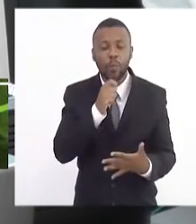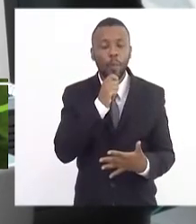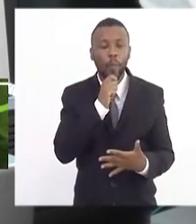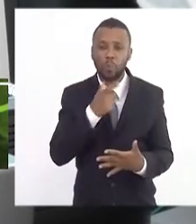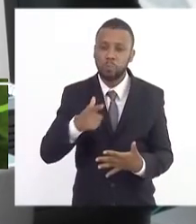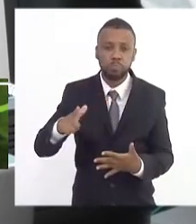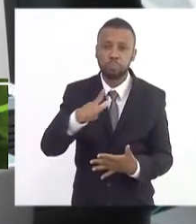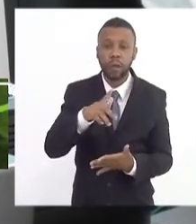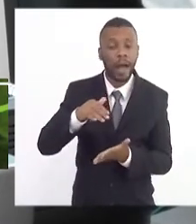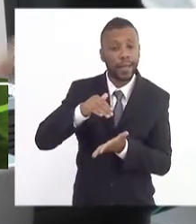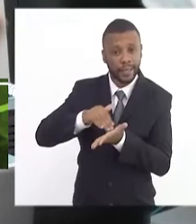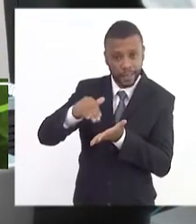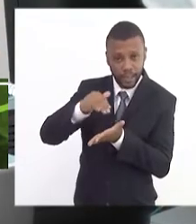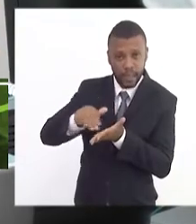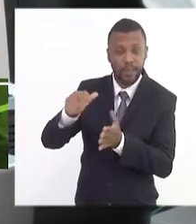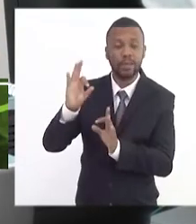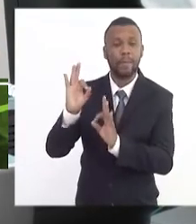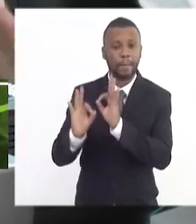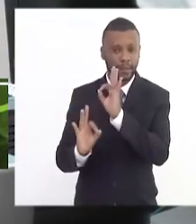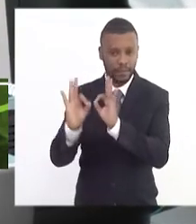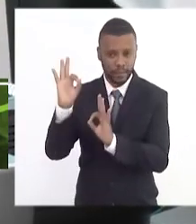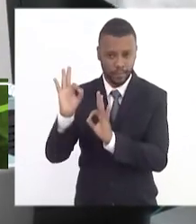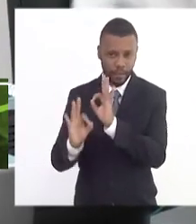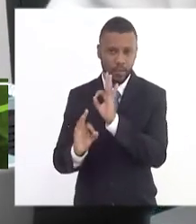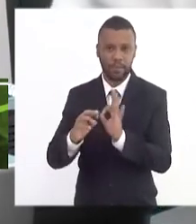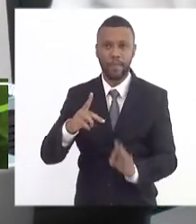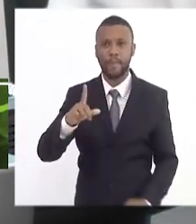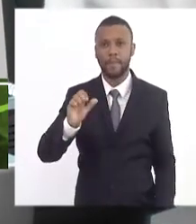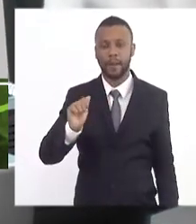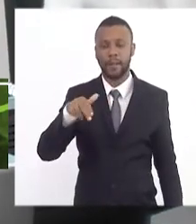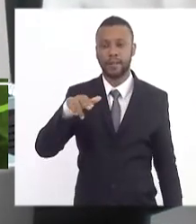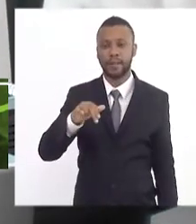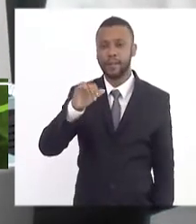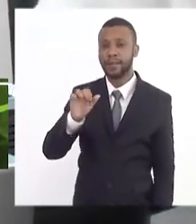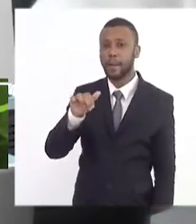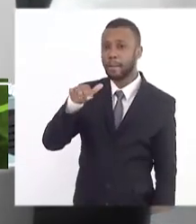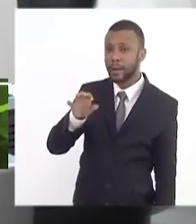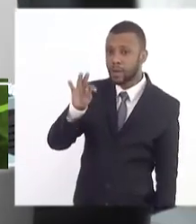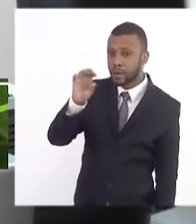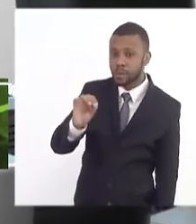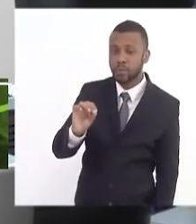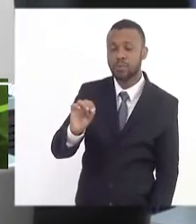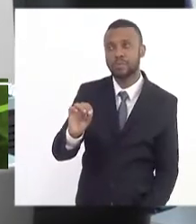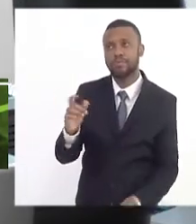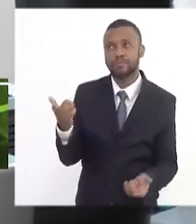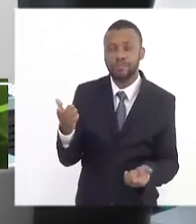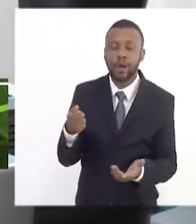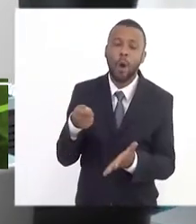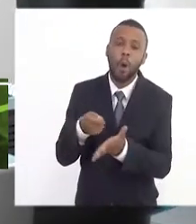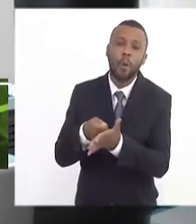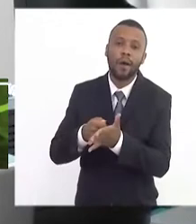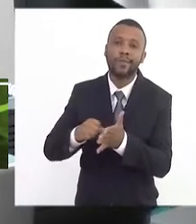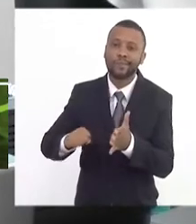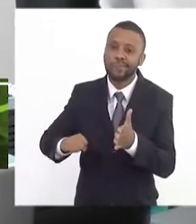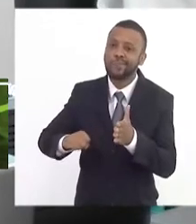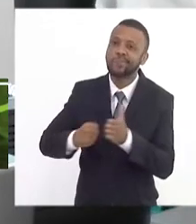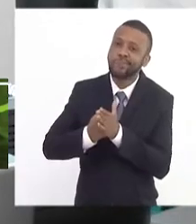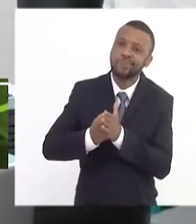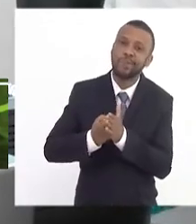a Secretaria de Planejamento ter contingenciado 60% do